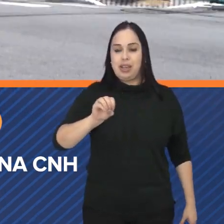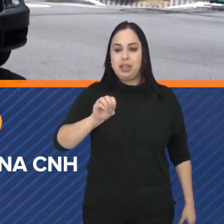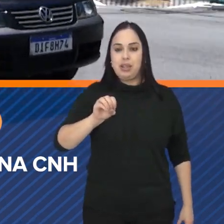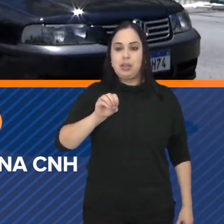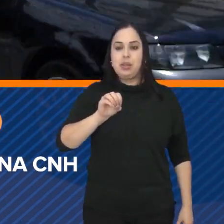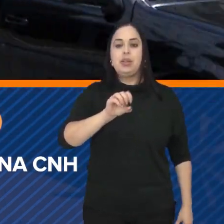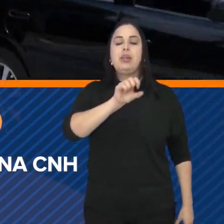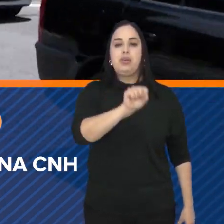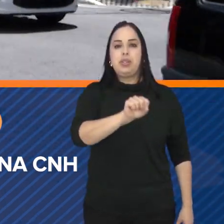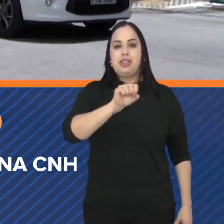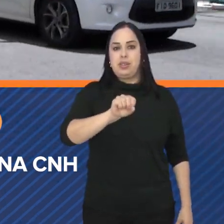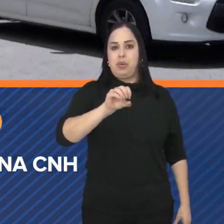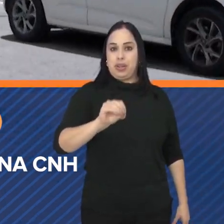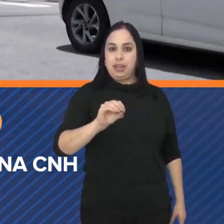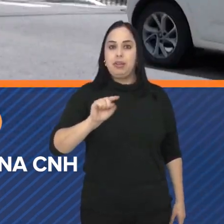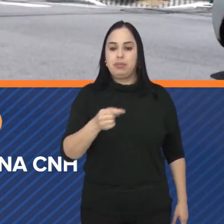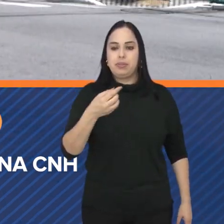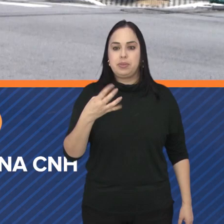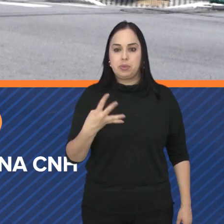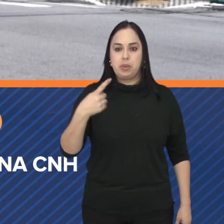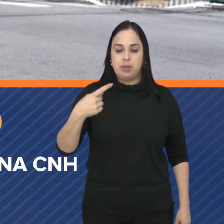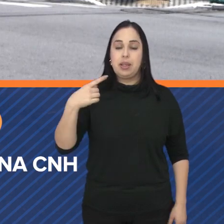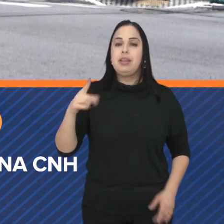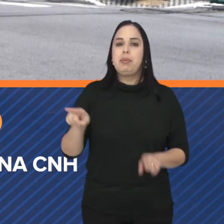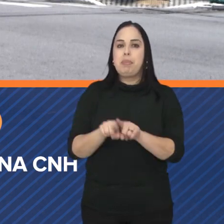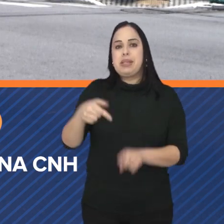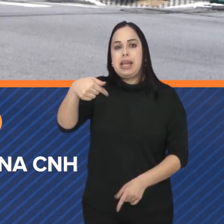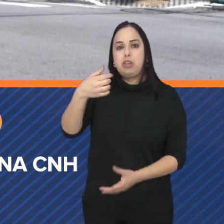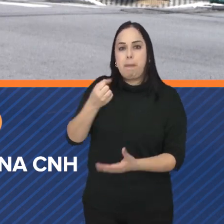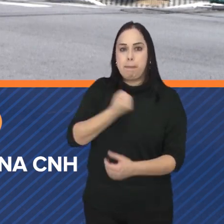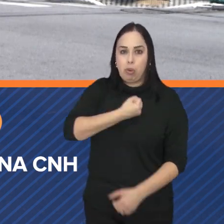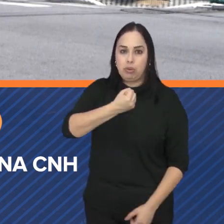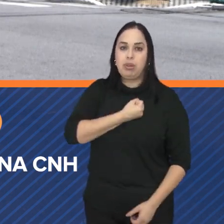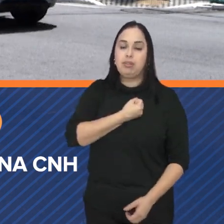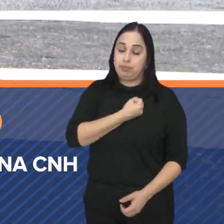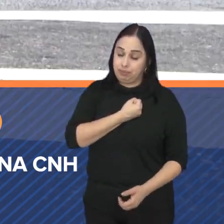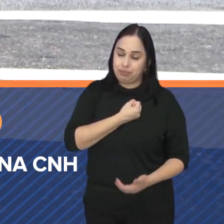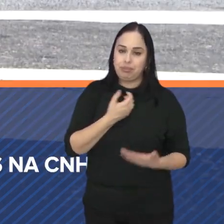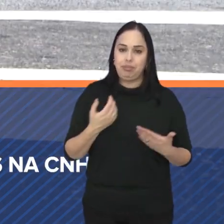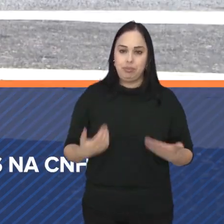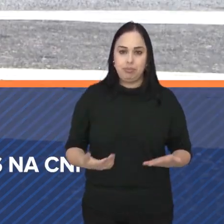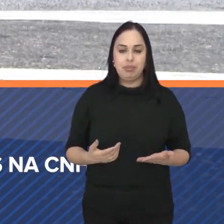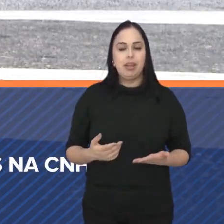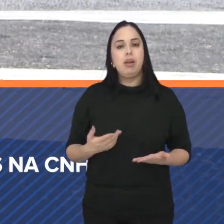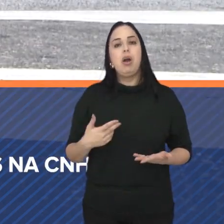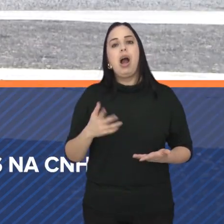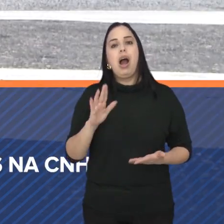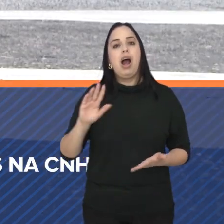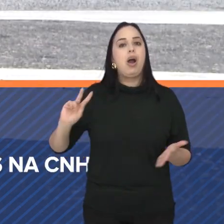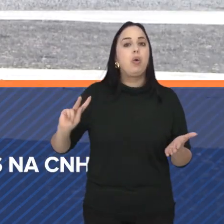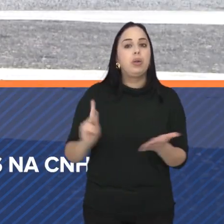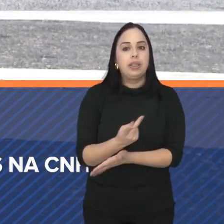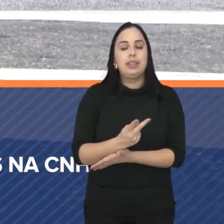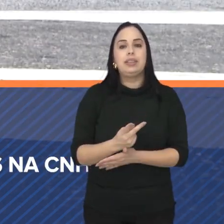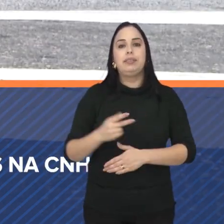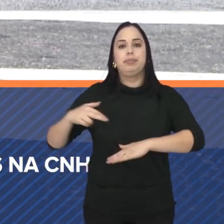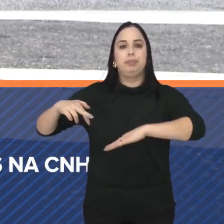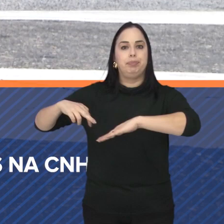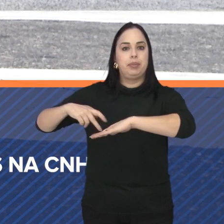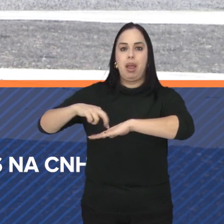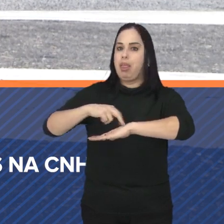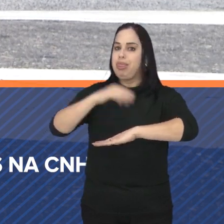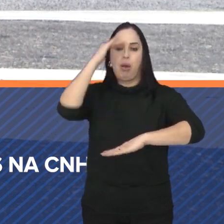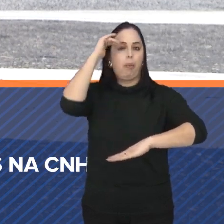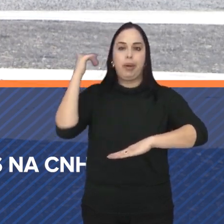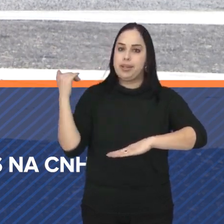880,41 e perda de 7 pontos na CNH. Entre as infrações mais comuns tem ainda o